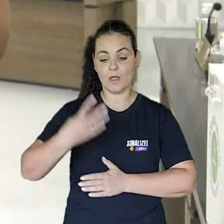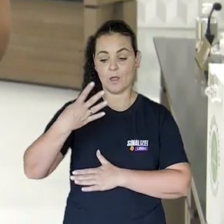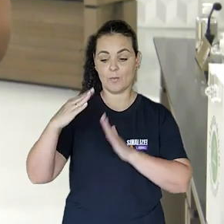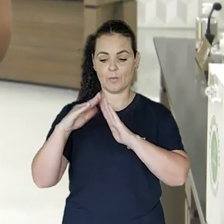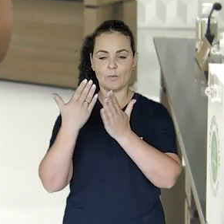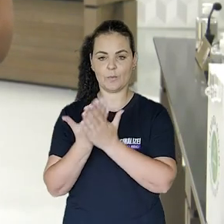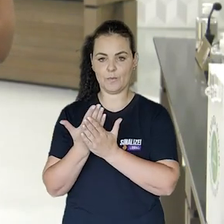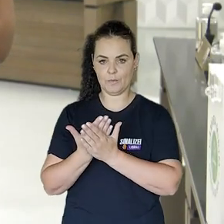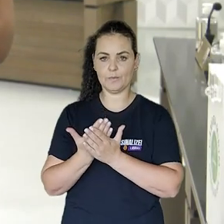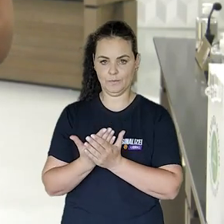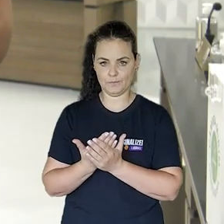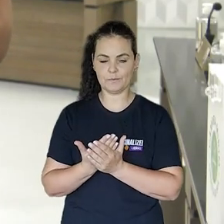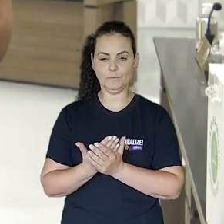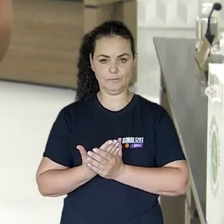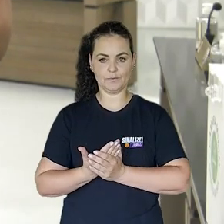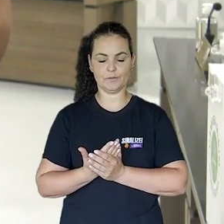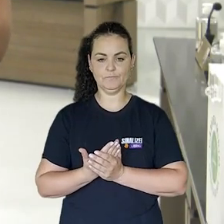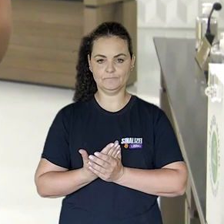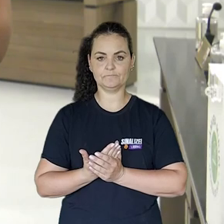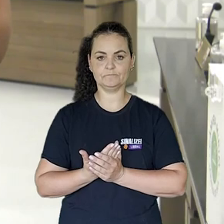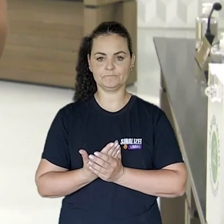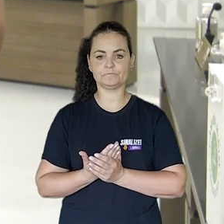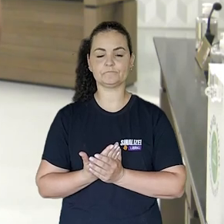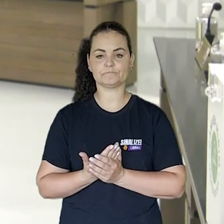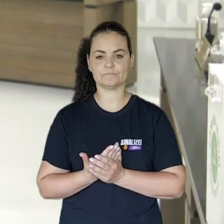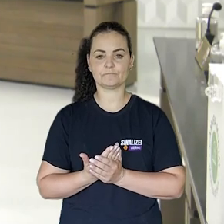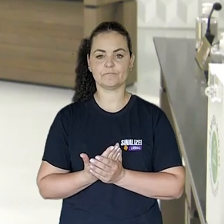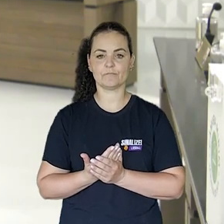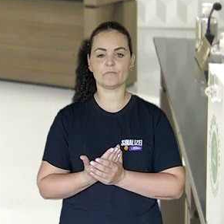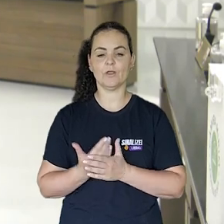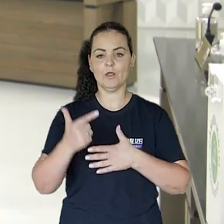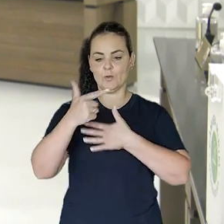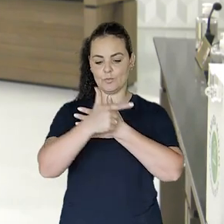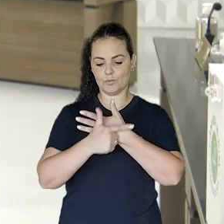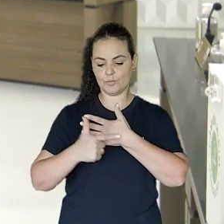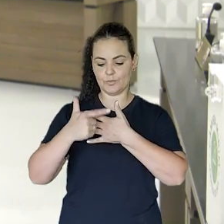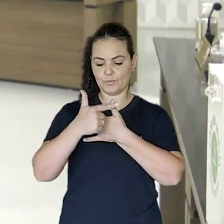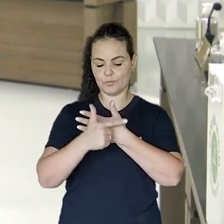então, é a escola Luiz Gonzaga Airoso.